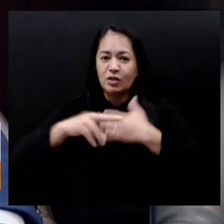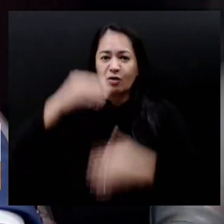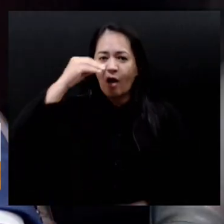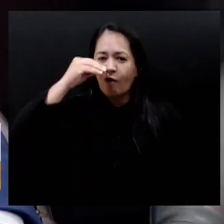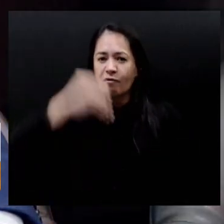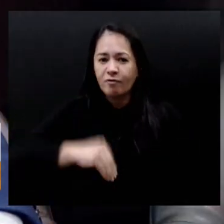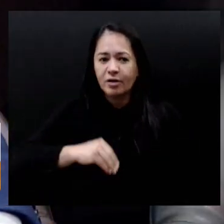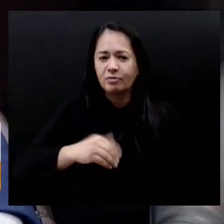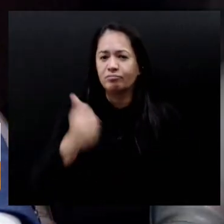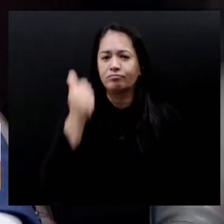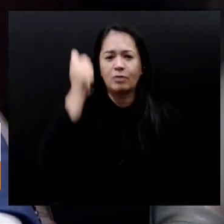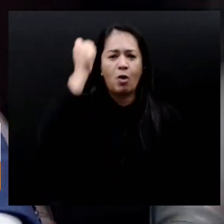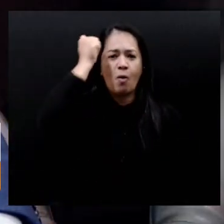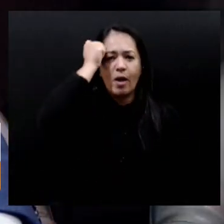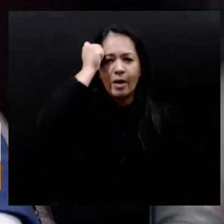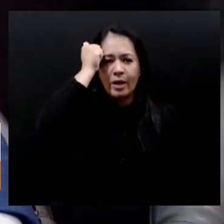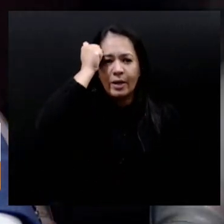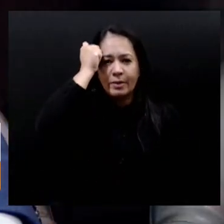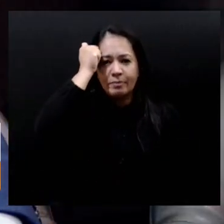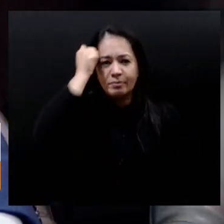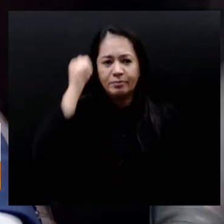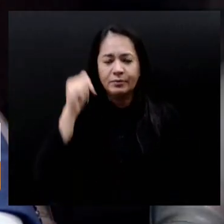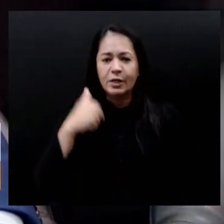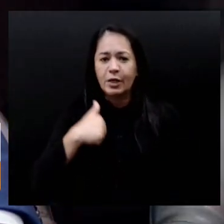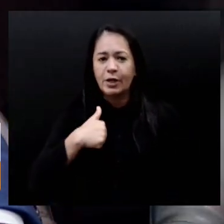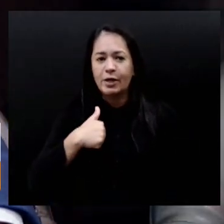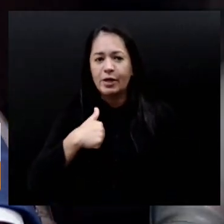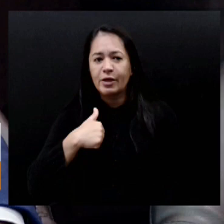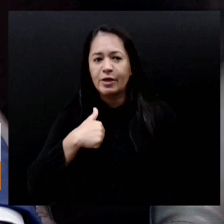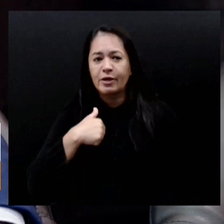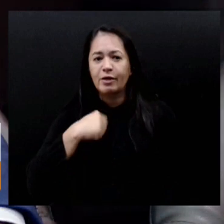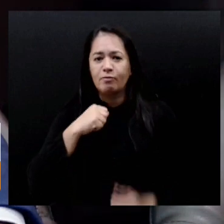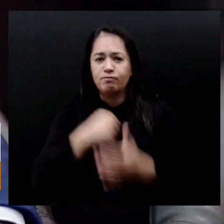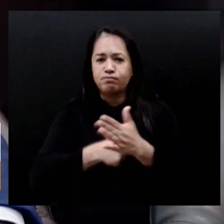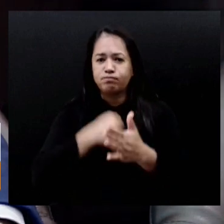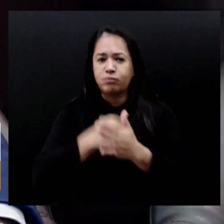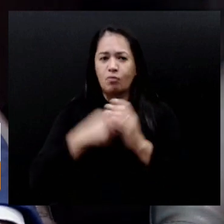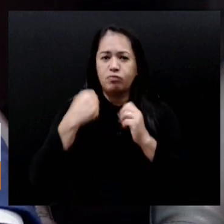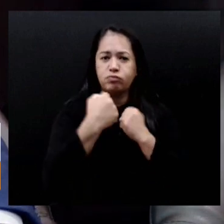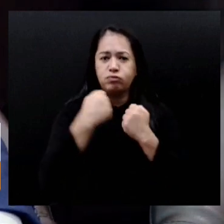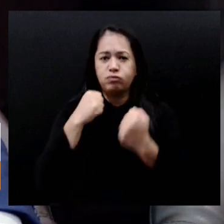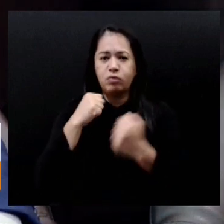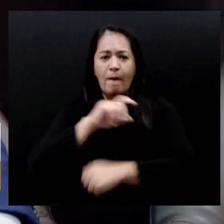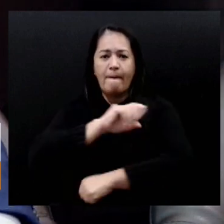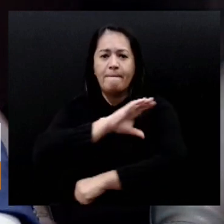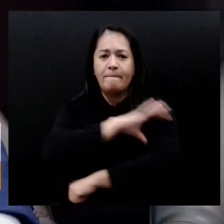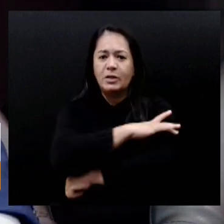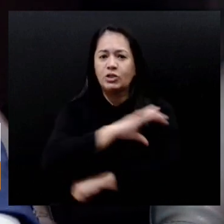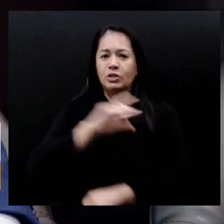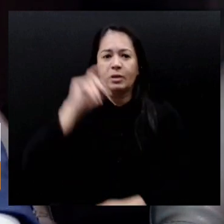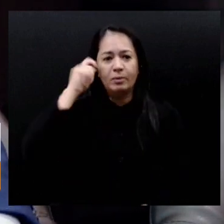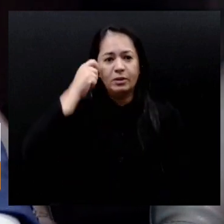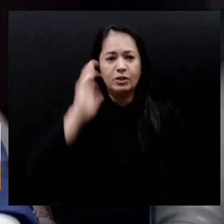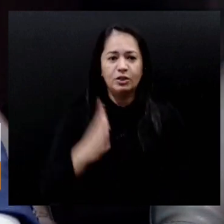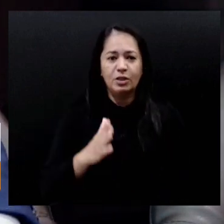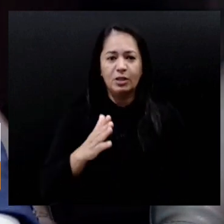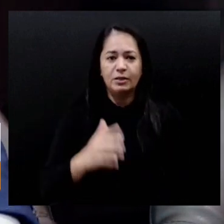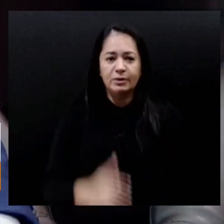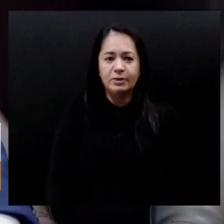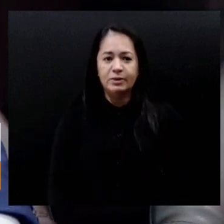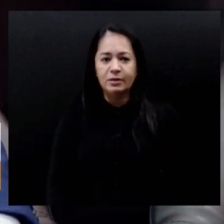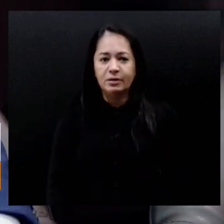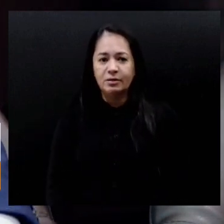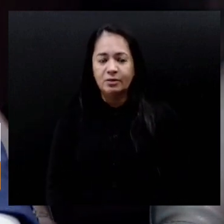arrependimento. Até tava pensando, eu sou lutador de jiu-jitsu, sou faixa preta há 10 anos, e lutas de alto